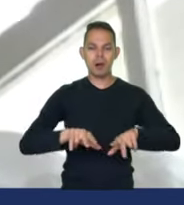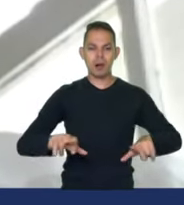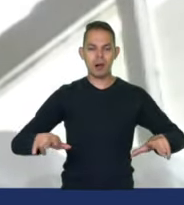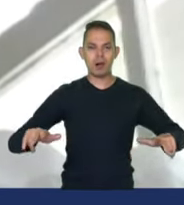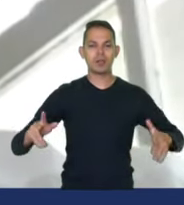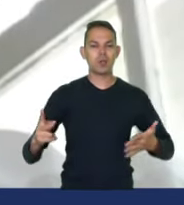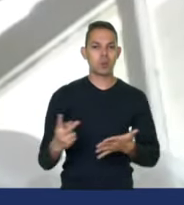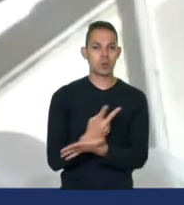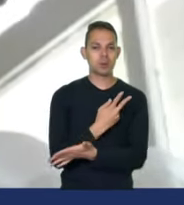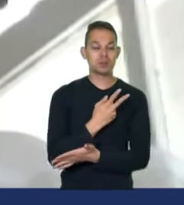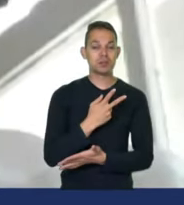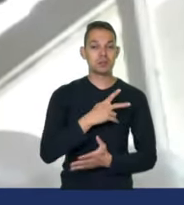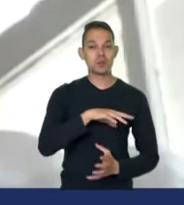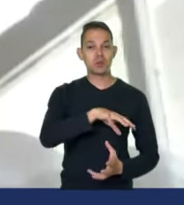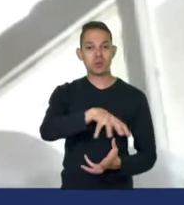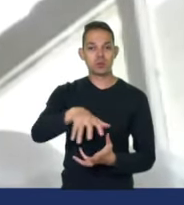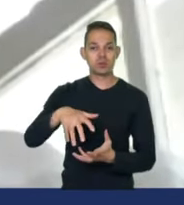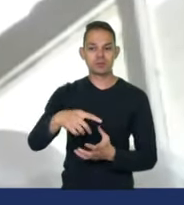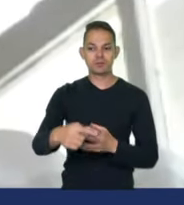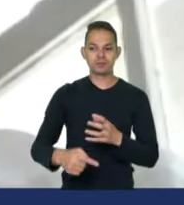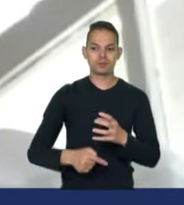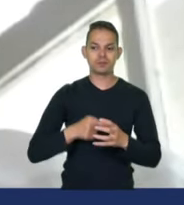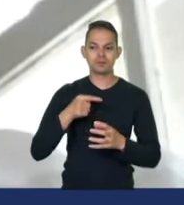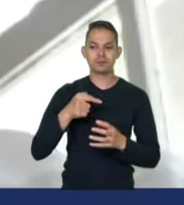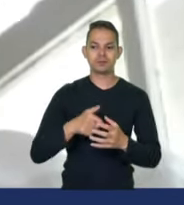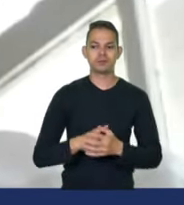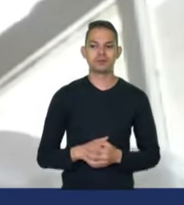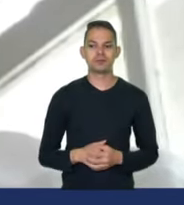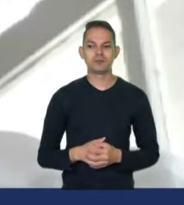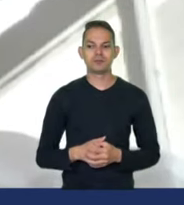no cenário internacional. Ademais, eu acho que